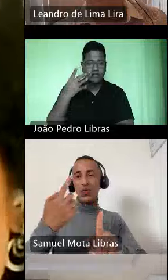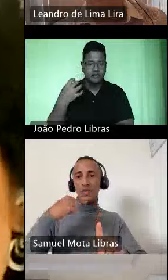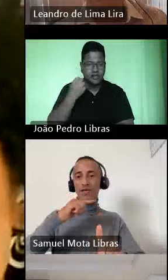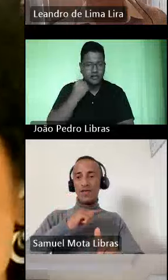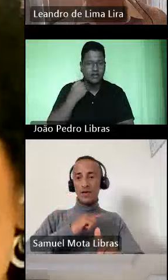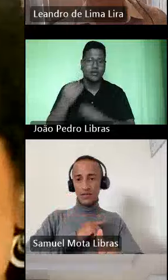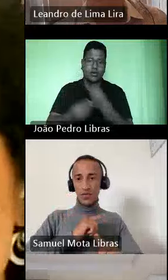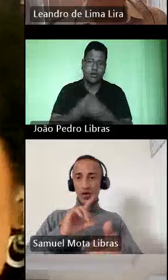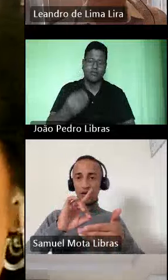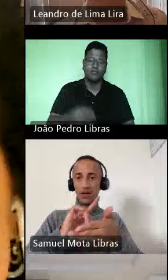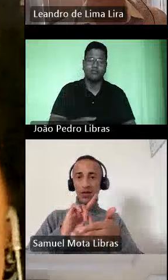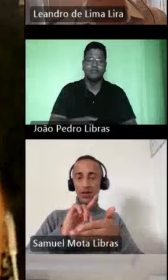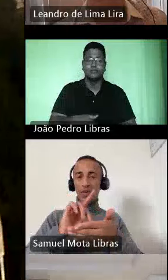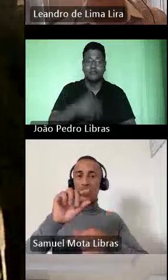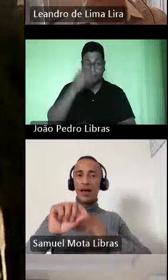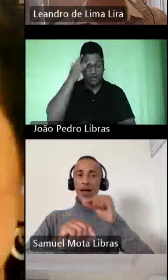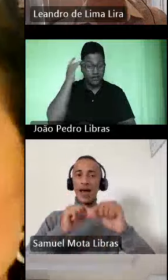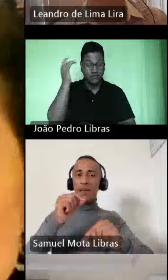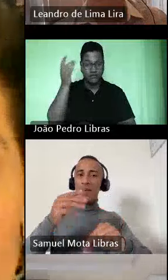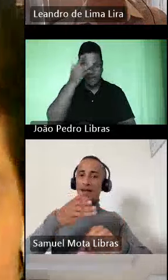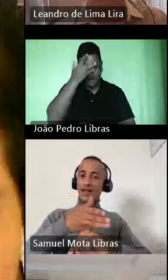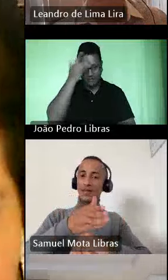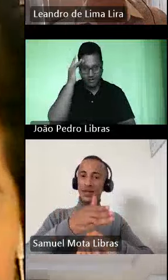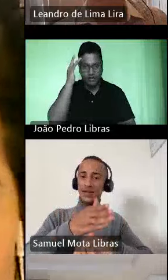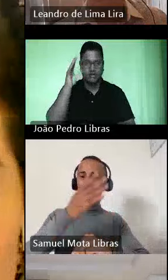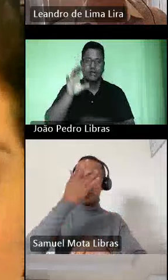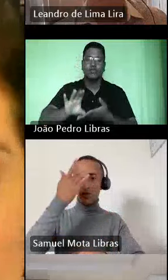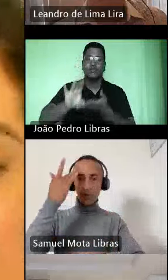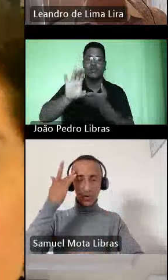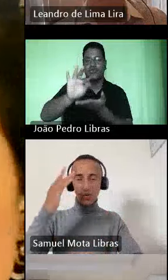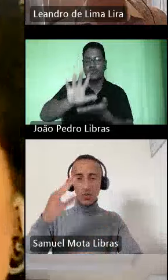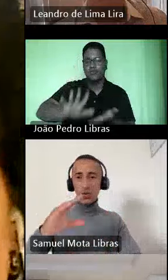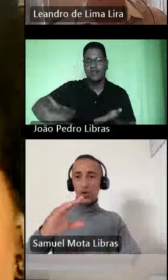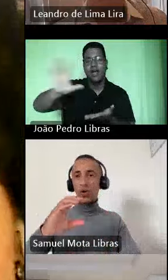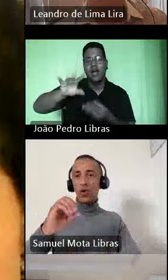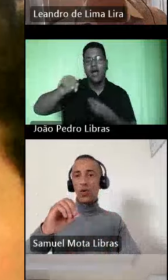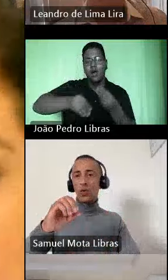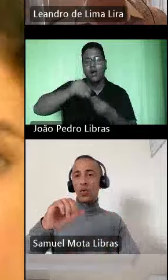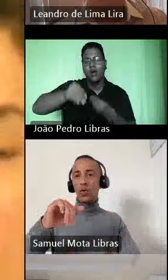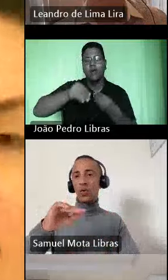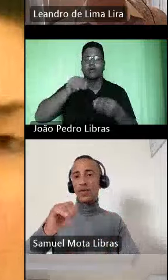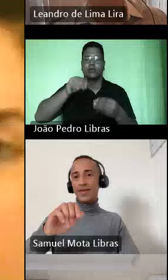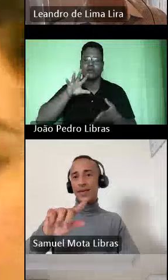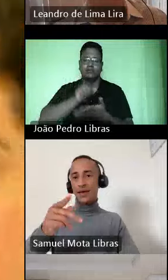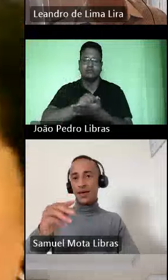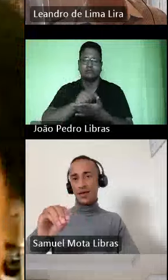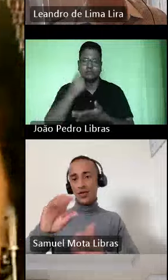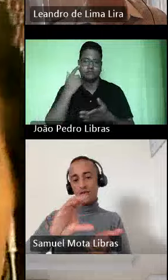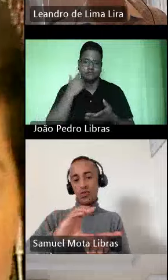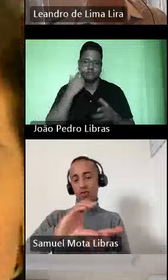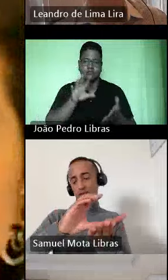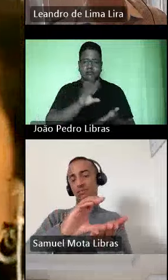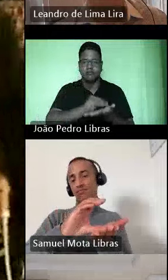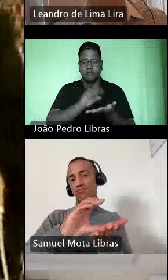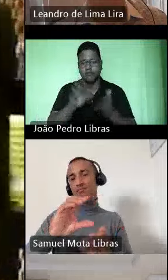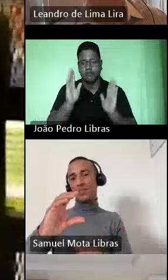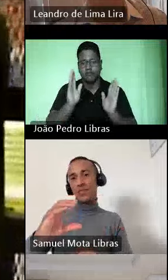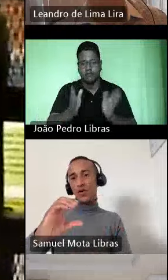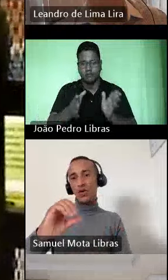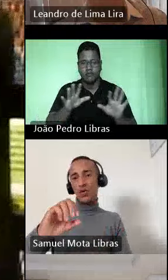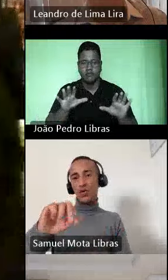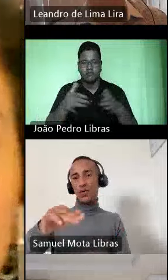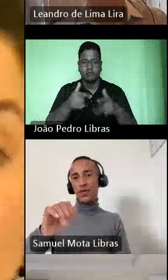participação dos membros do conselhão como que isso vai ficar registrado Então tá na ata do conselhão né foi formado um grupo